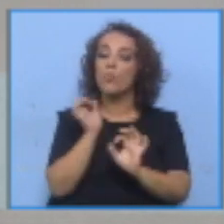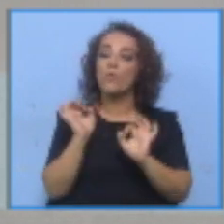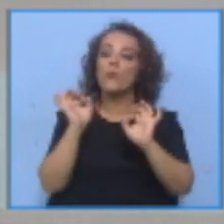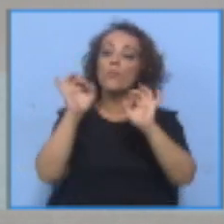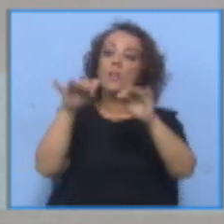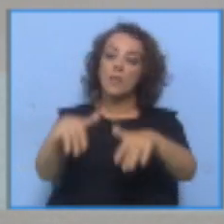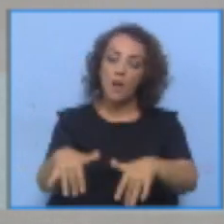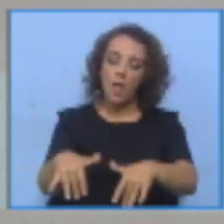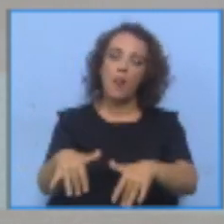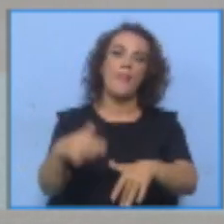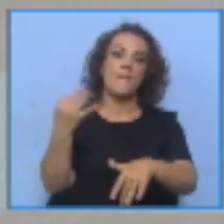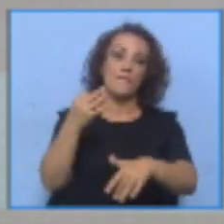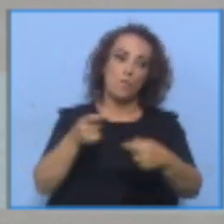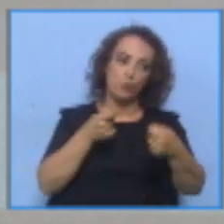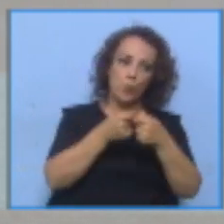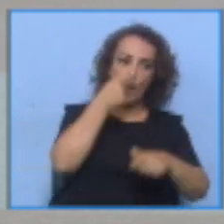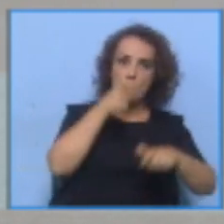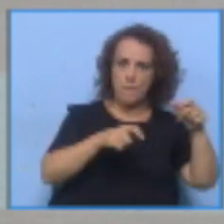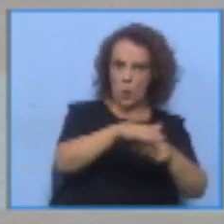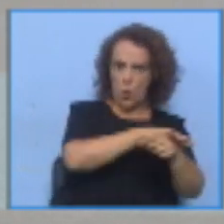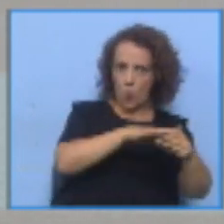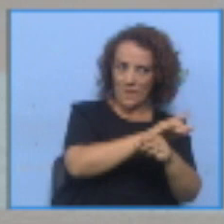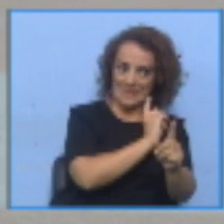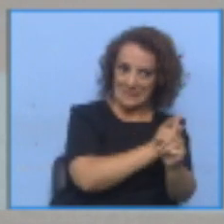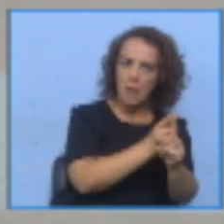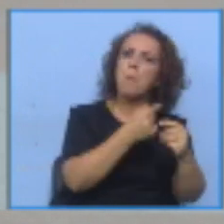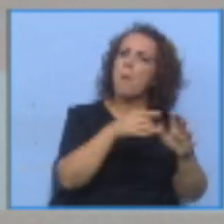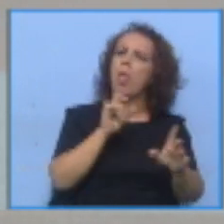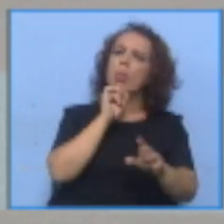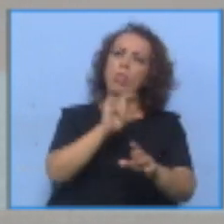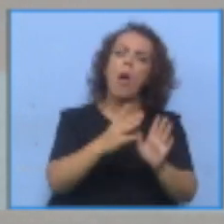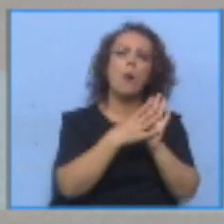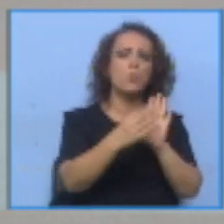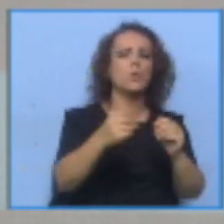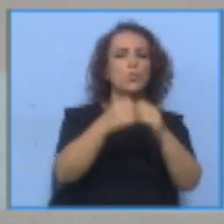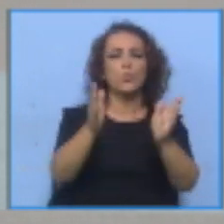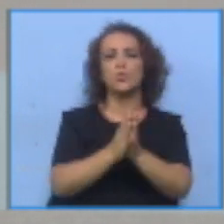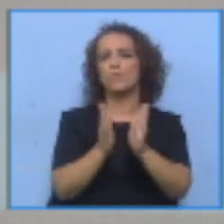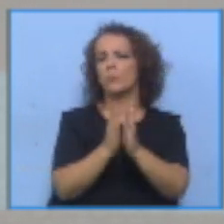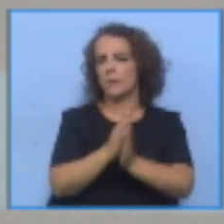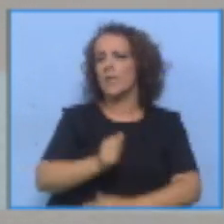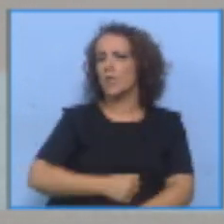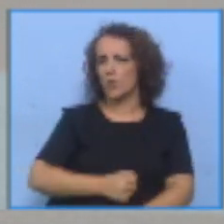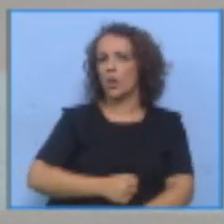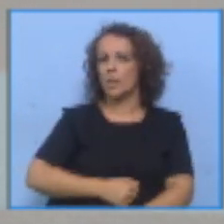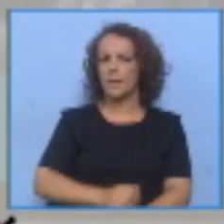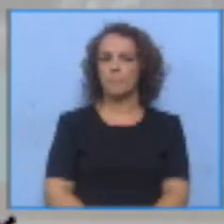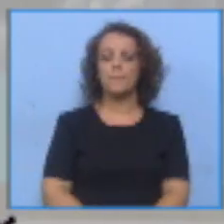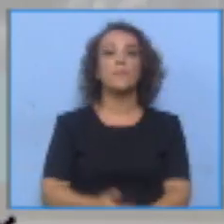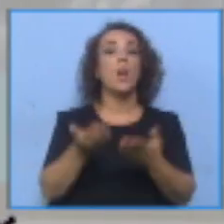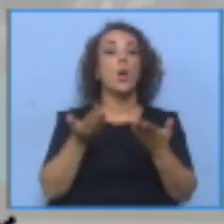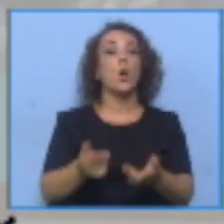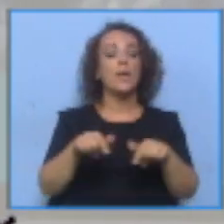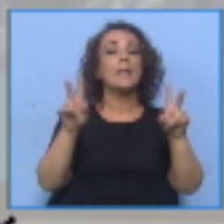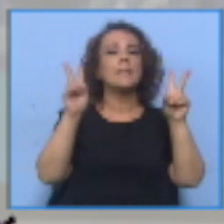seja mais específico para aquele povo, mas se aplica para toda a Igreja Católica. Vamos aos temas que estão em